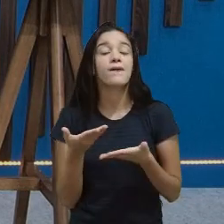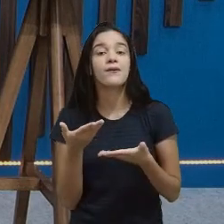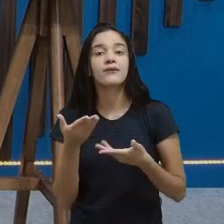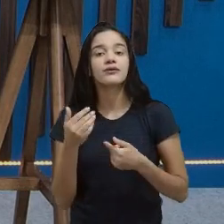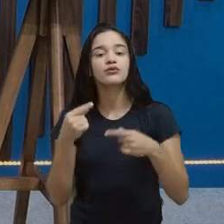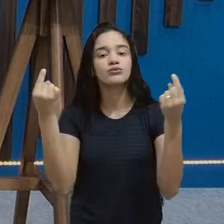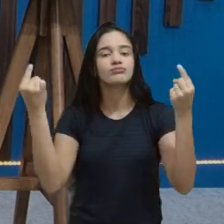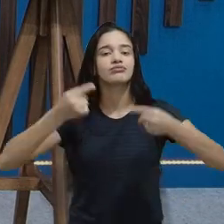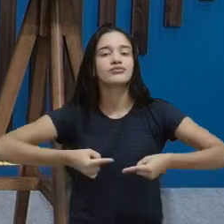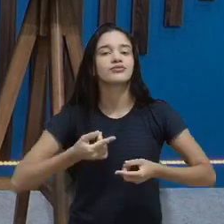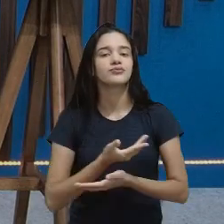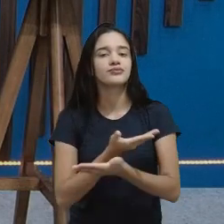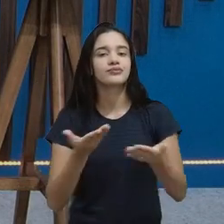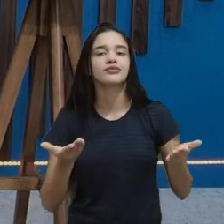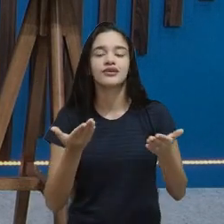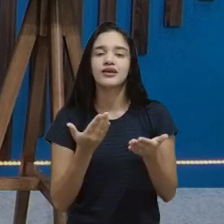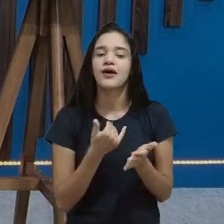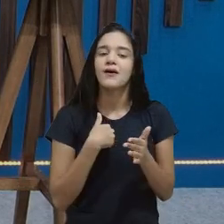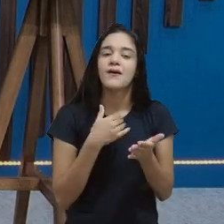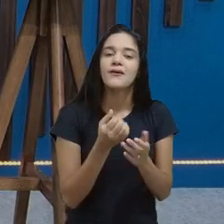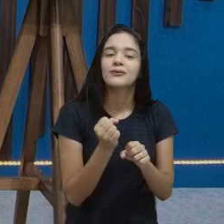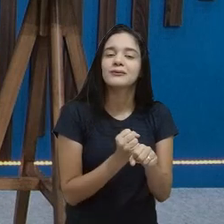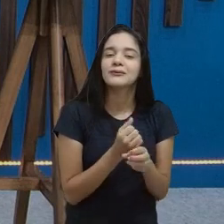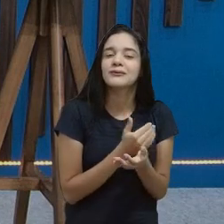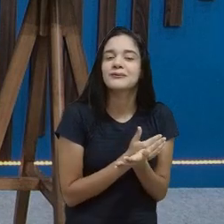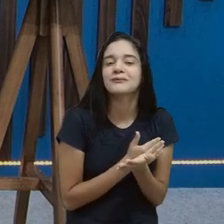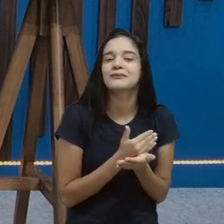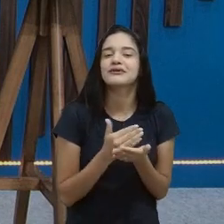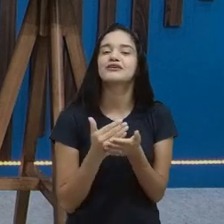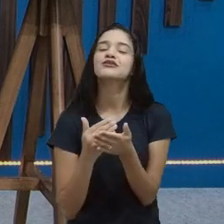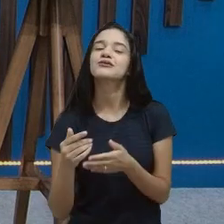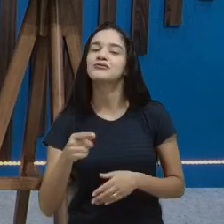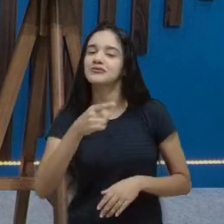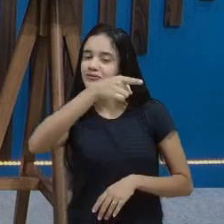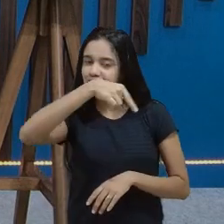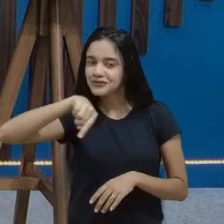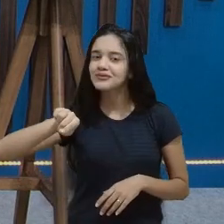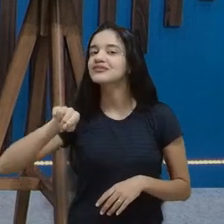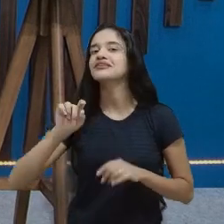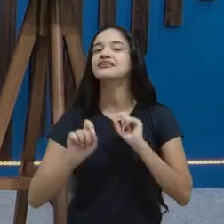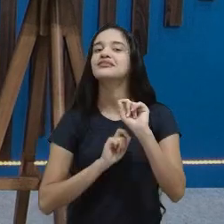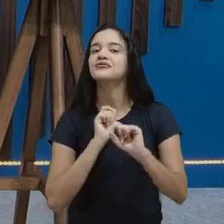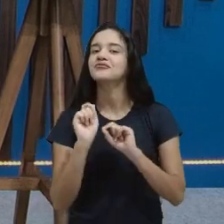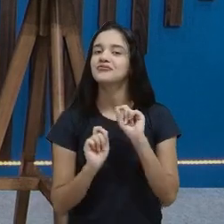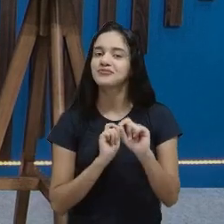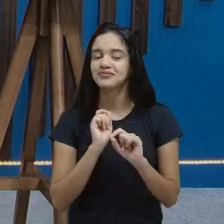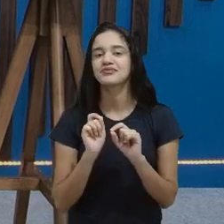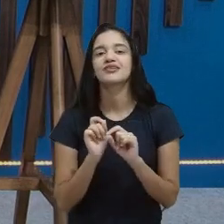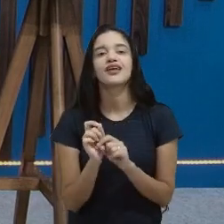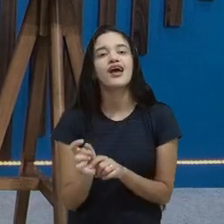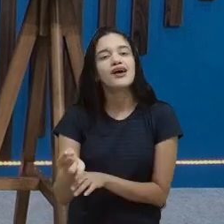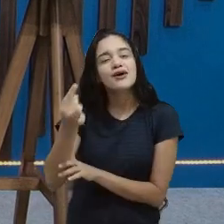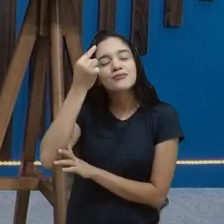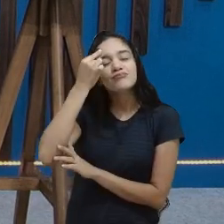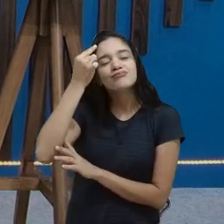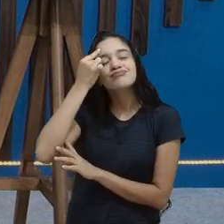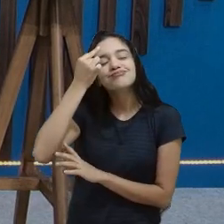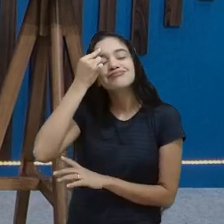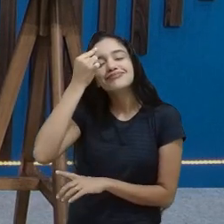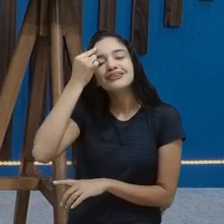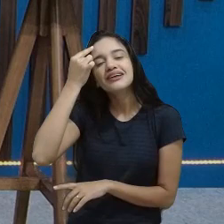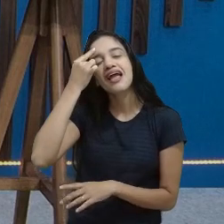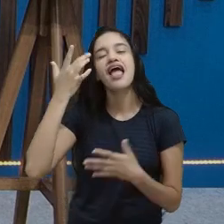desafio para vocês. Início de ano, vocês estão aí, não é, com a mente, não é,